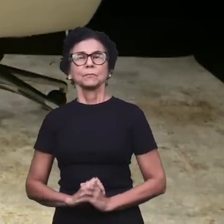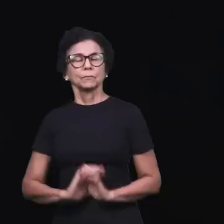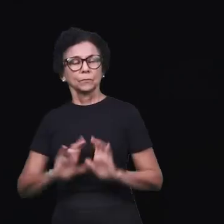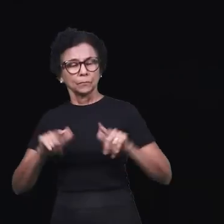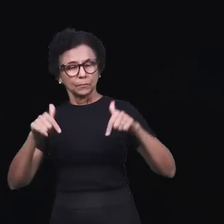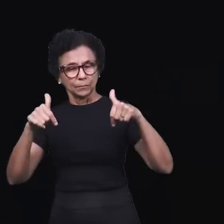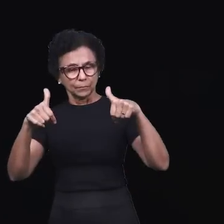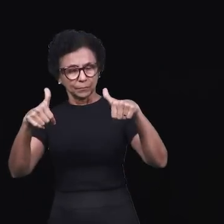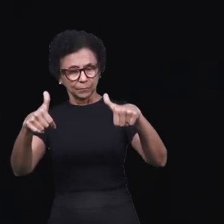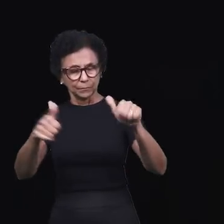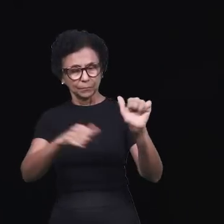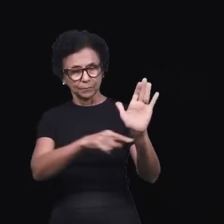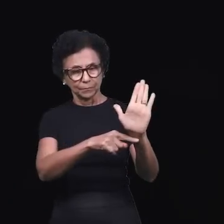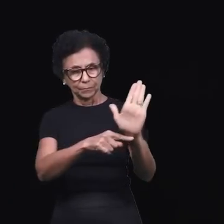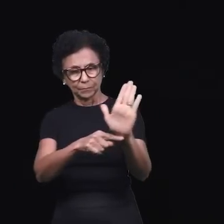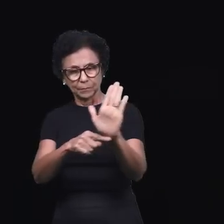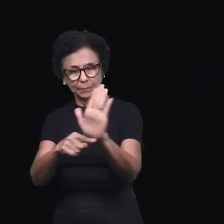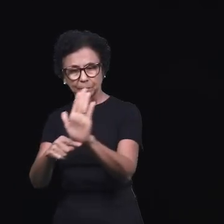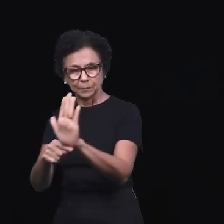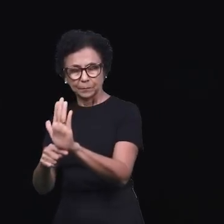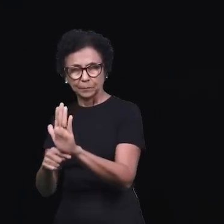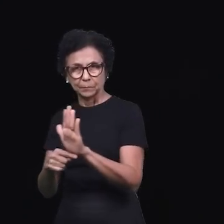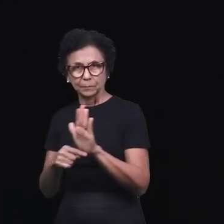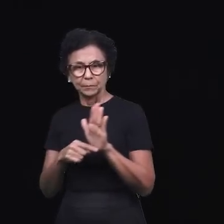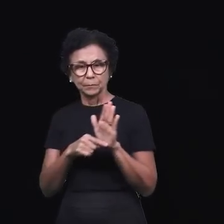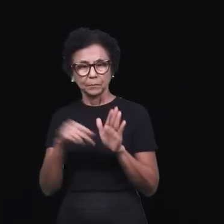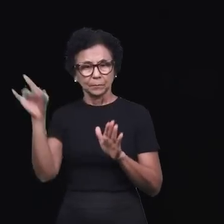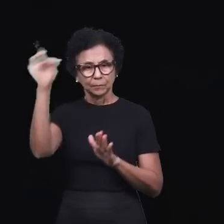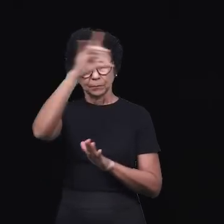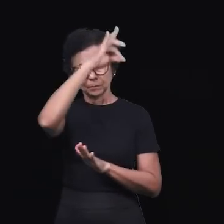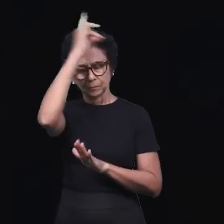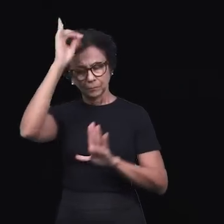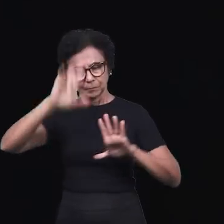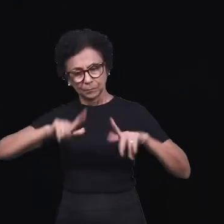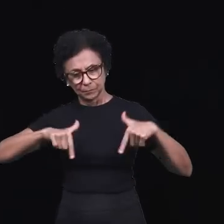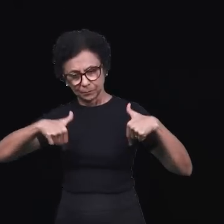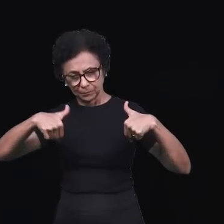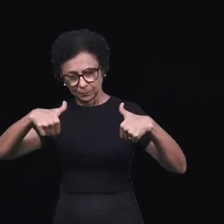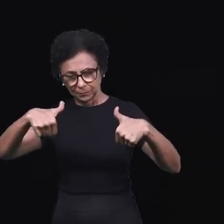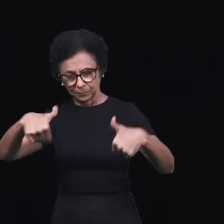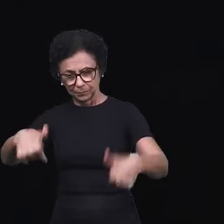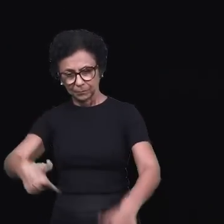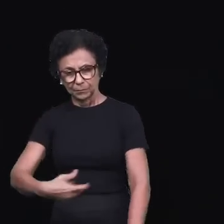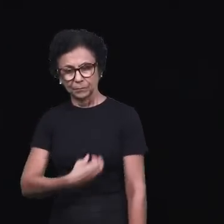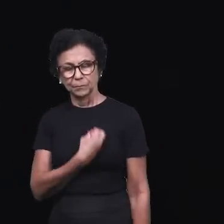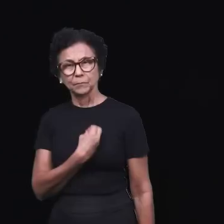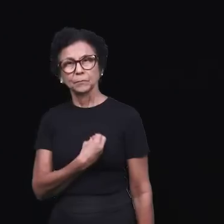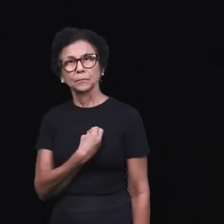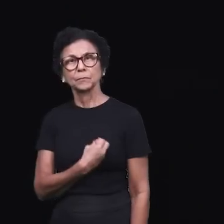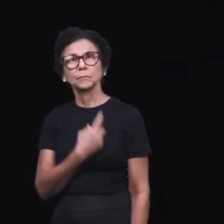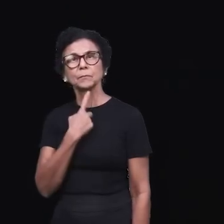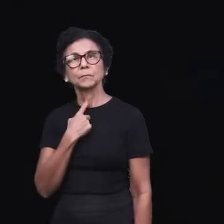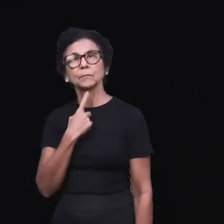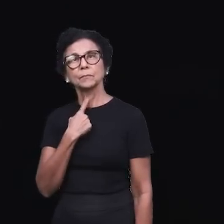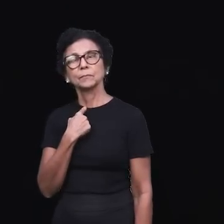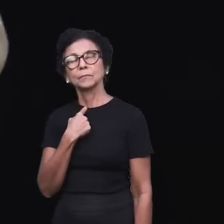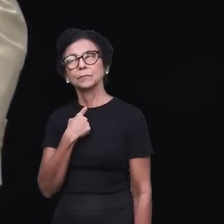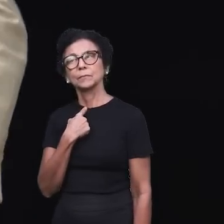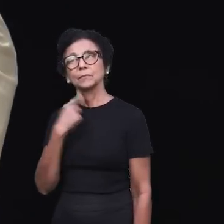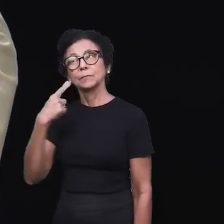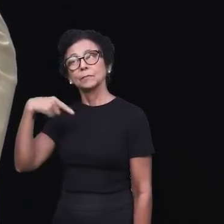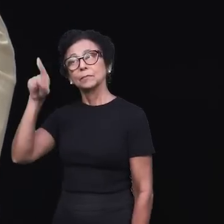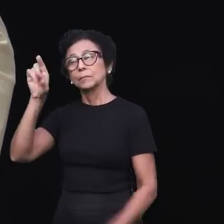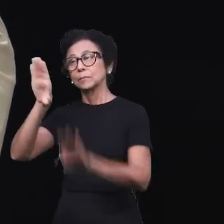para manter essa chama viva e esse desejo que temos de ir para o céu. Né? Engloba tudo isso,